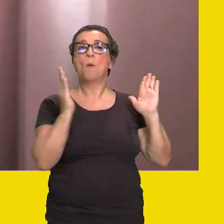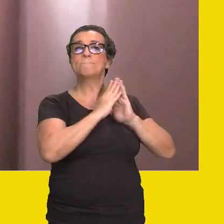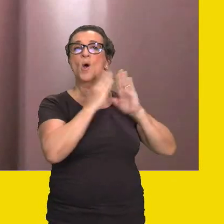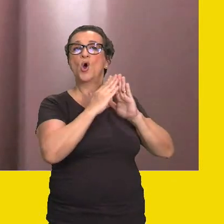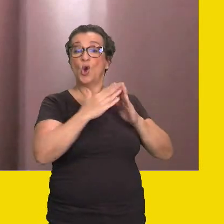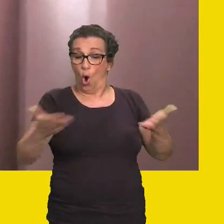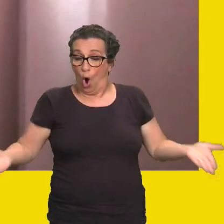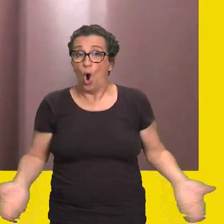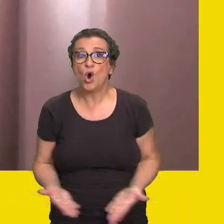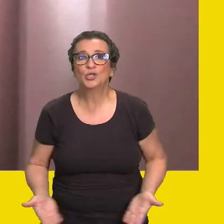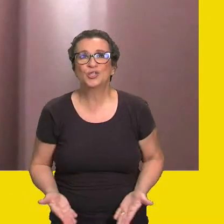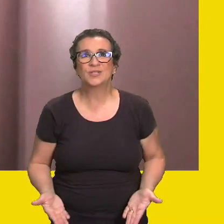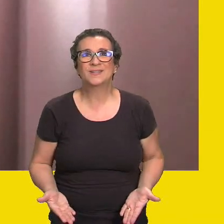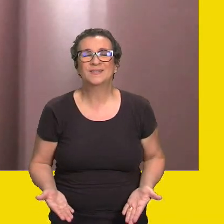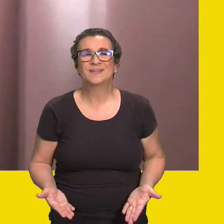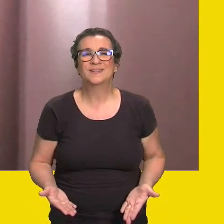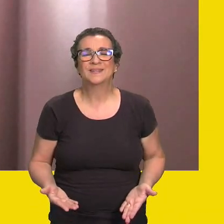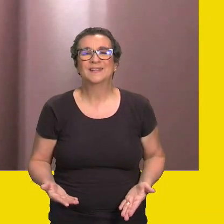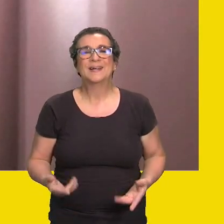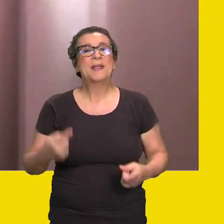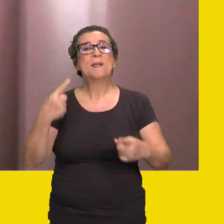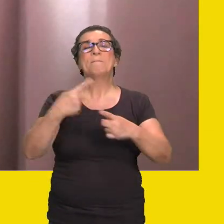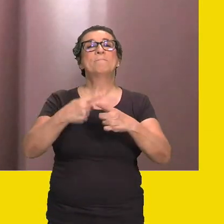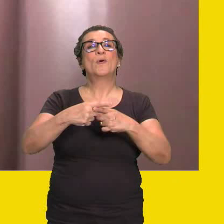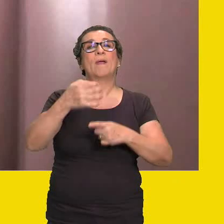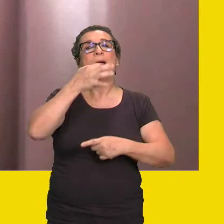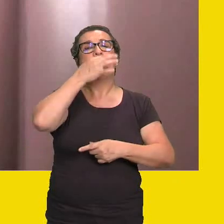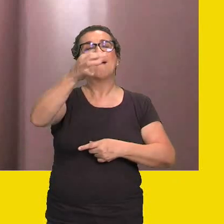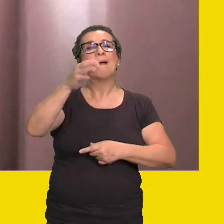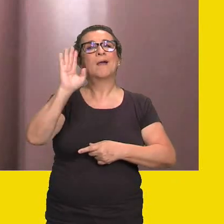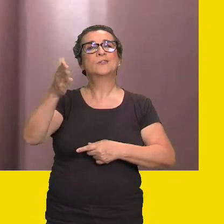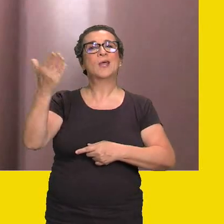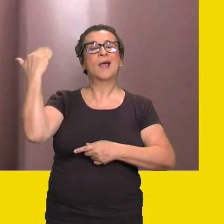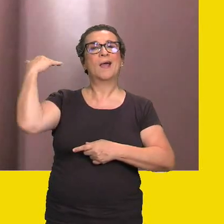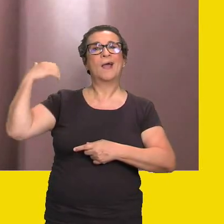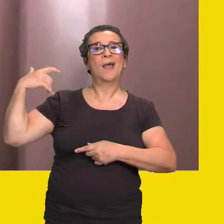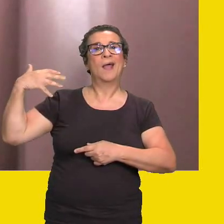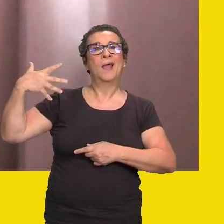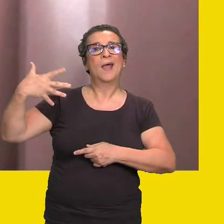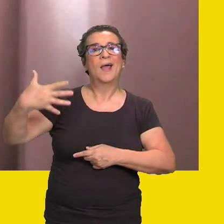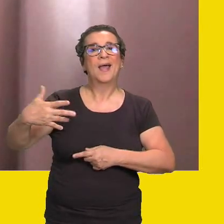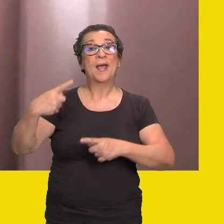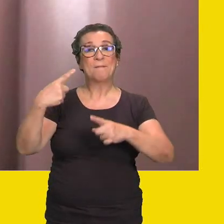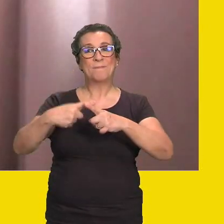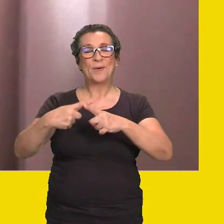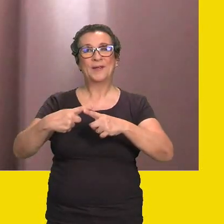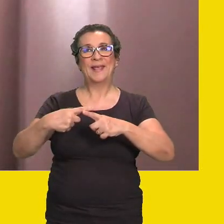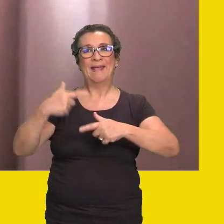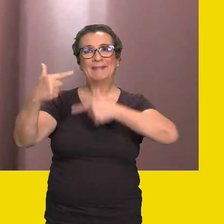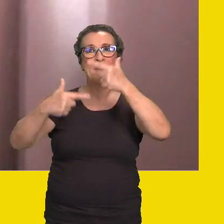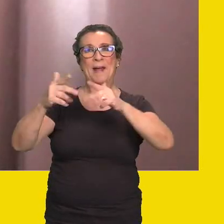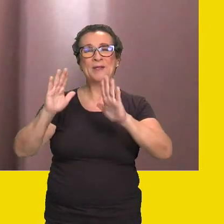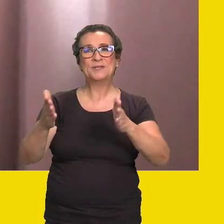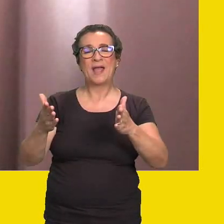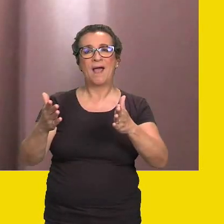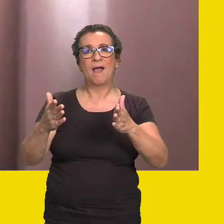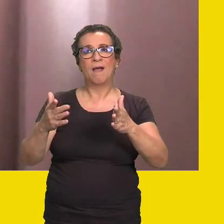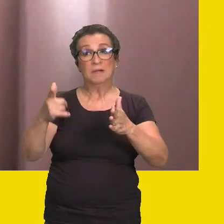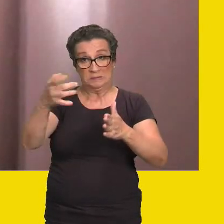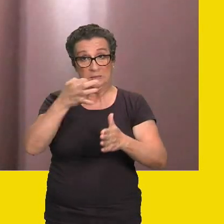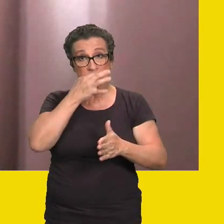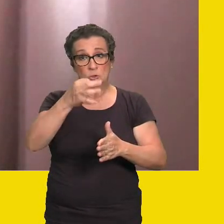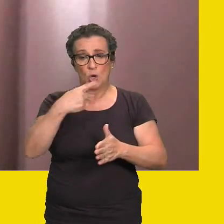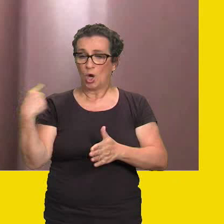né? E por que não seguir aquela sugestão que já estava linkada, inclusive, com o que a gente estava trabalhando? E aí ele sugeriu que a